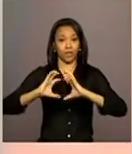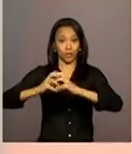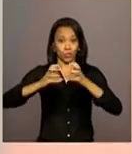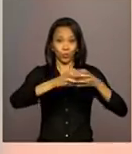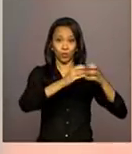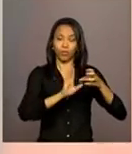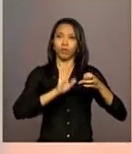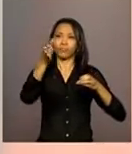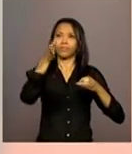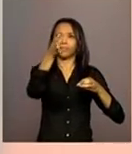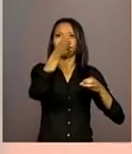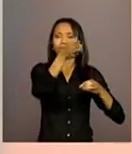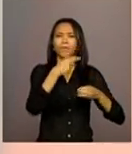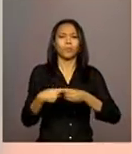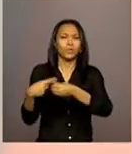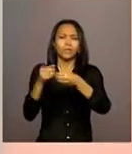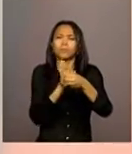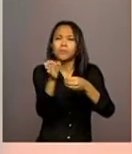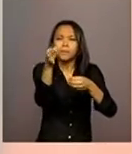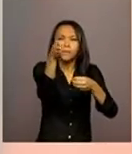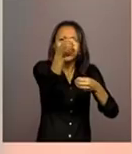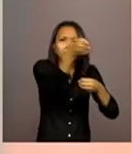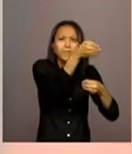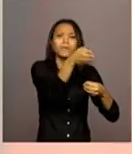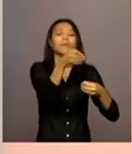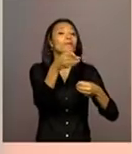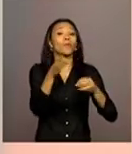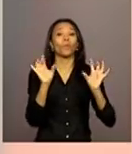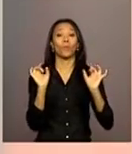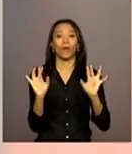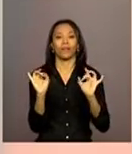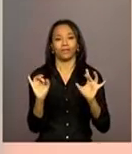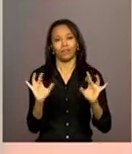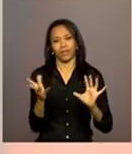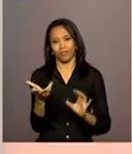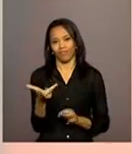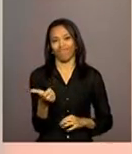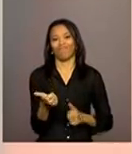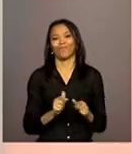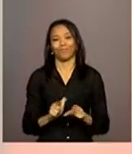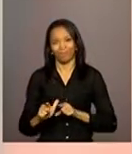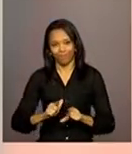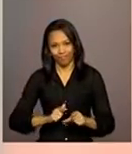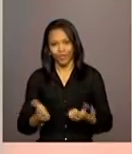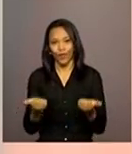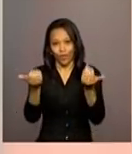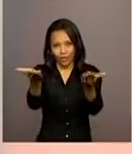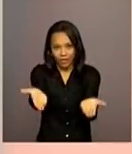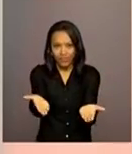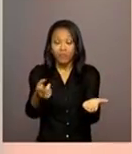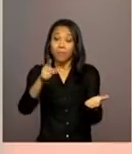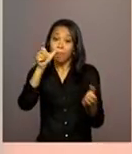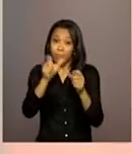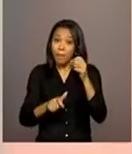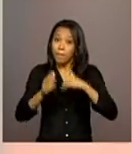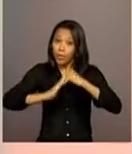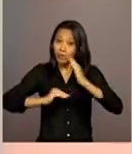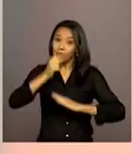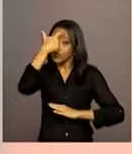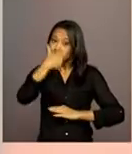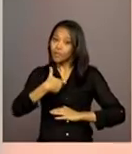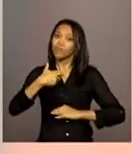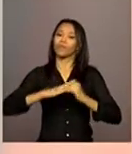municípios todas elas estão presentees pela qualidade do serviço que tem ofertados são pessoas profissionais